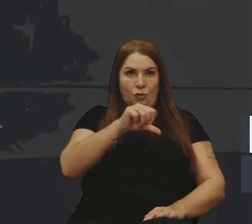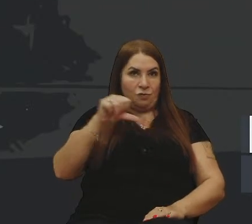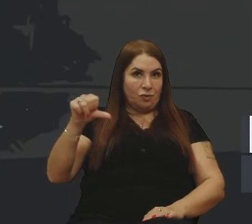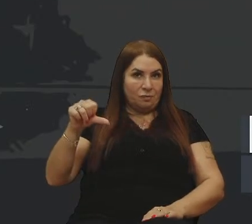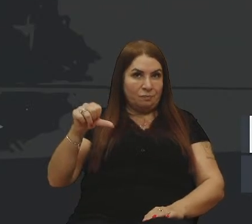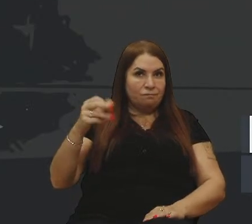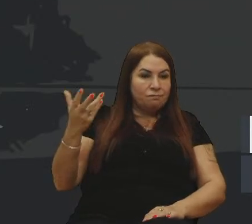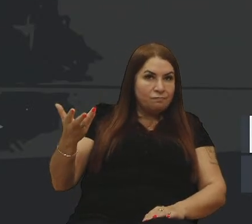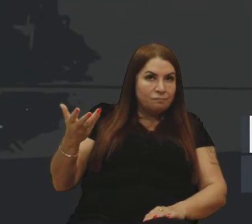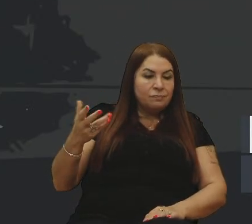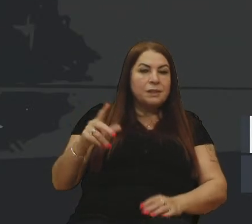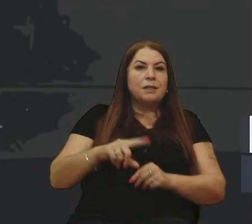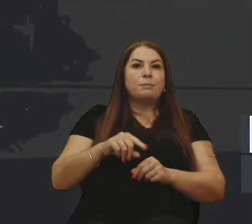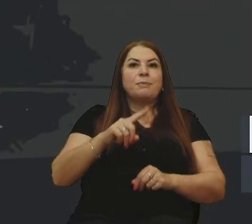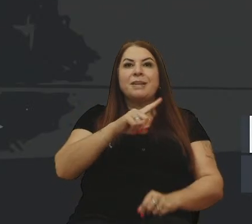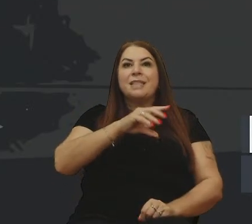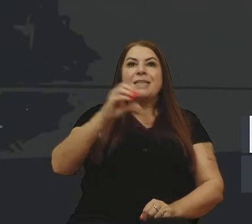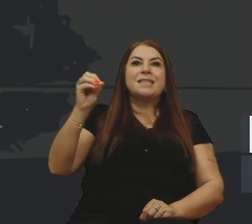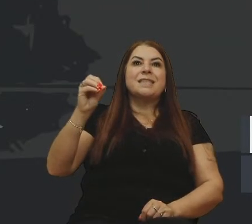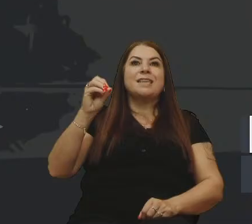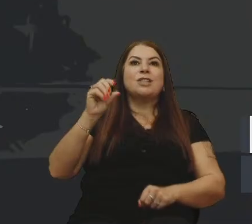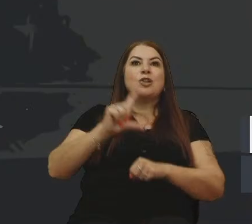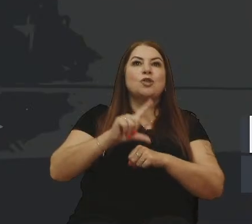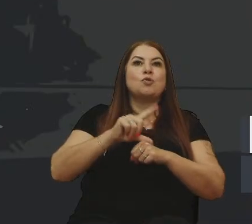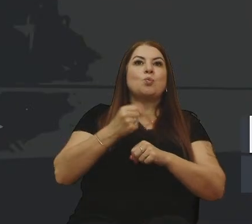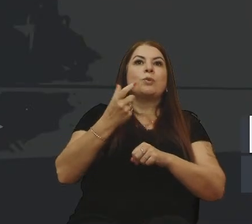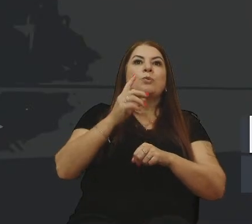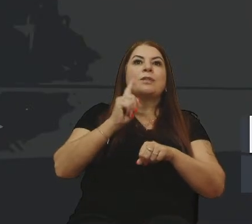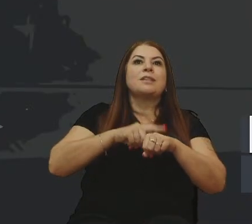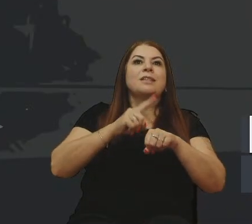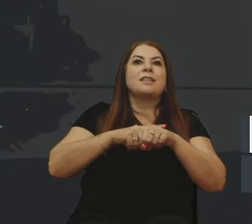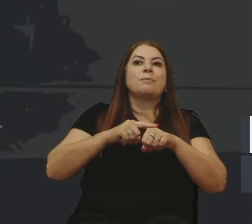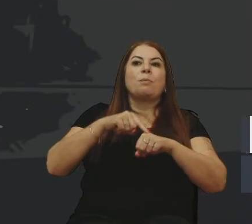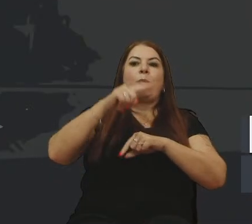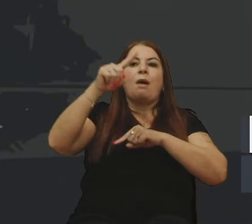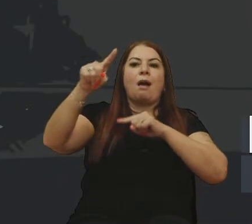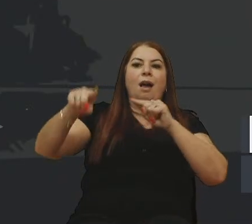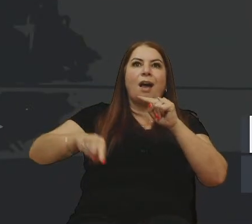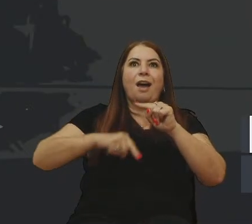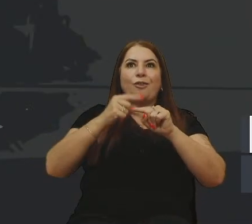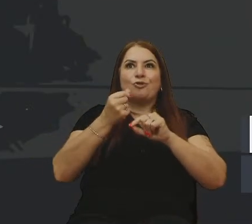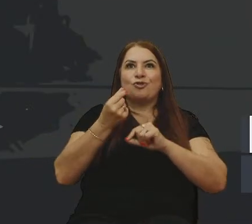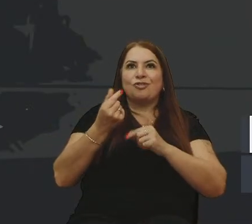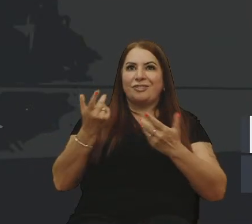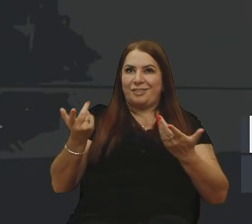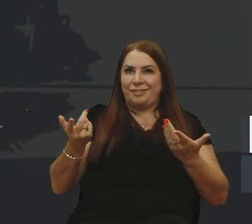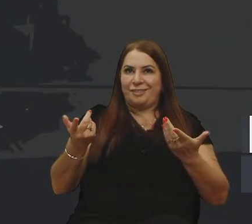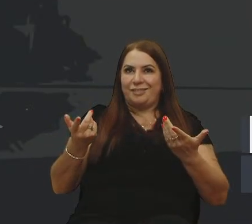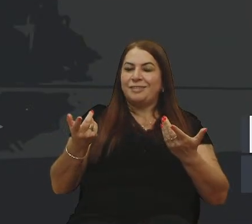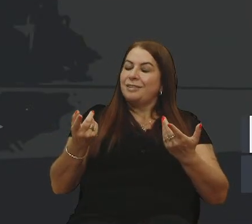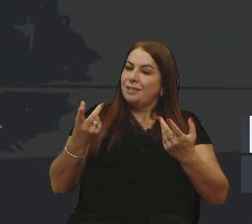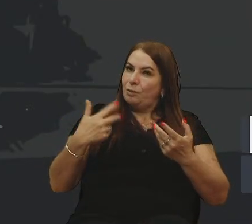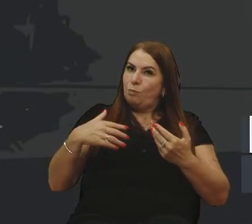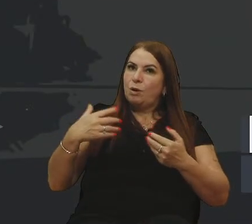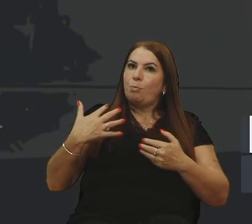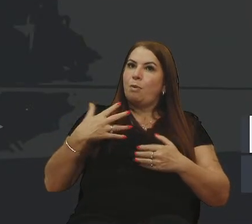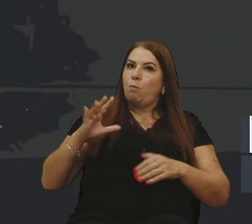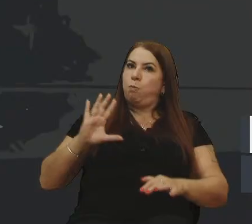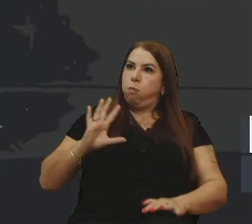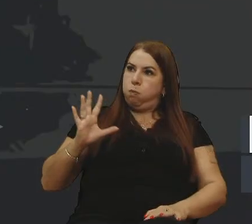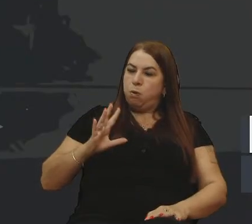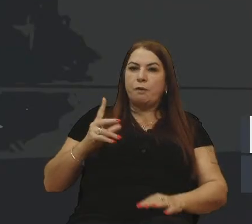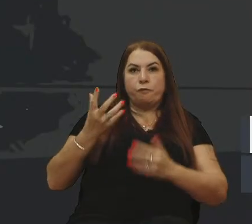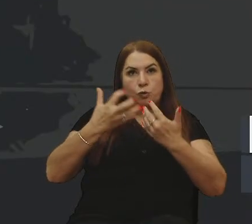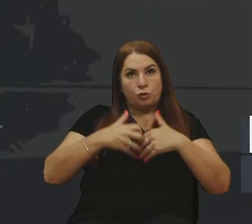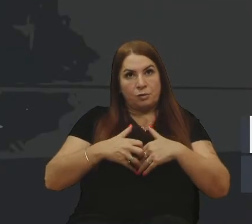Aí, cara, para fazer 100 lojas, quanto vai de dinheiro? Quanto tempo leva para capital de giro? Se for muito rico, funciona. Se não for muito rico, tu precisa fazer o